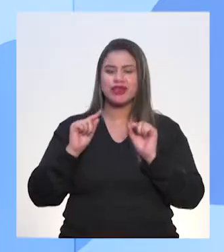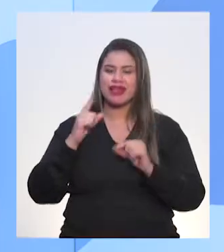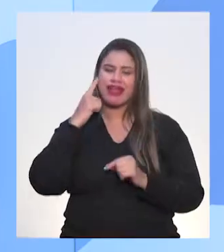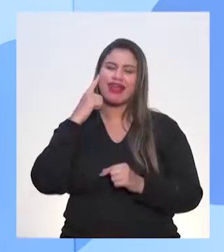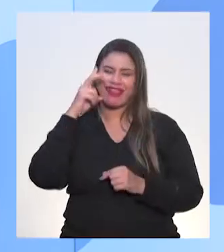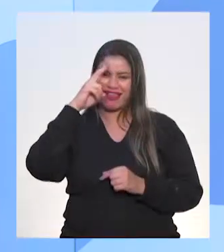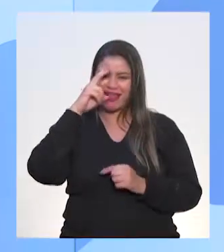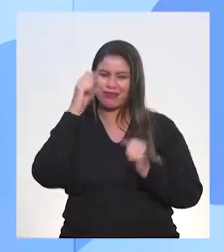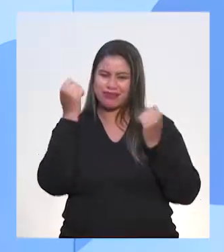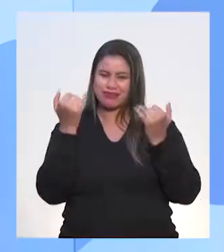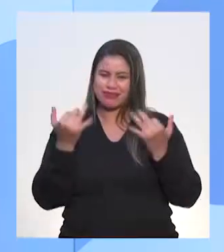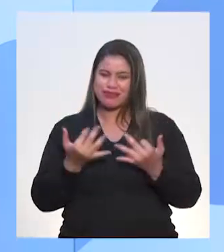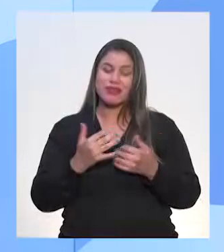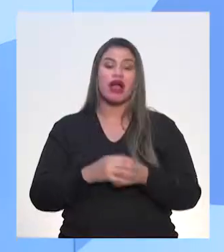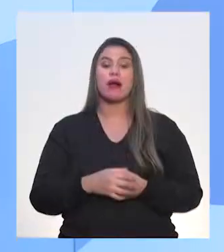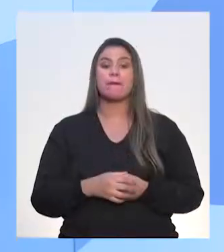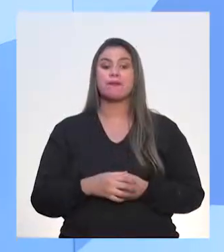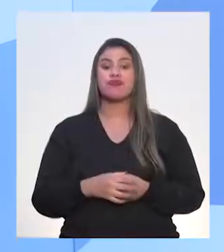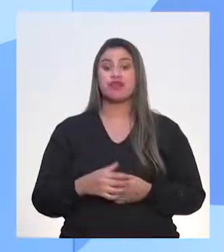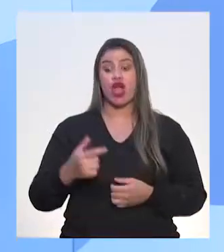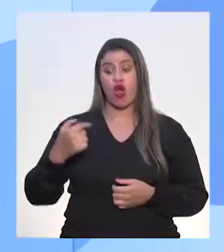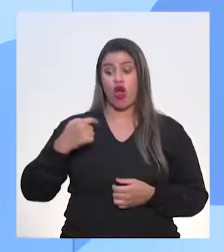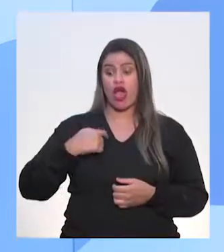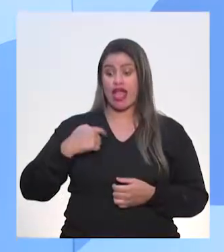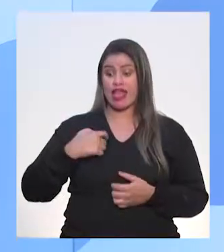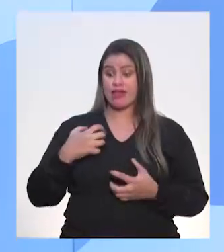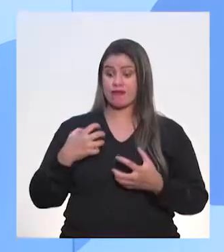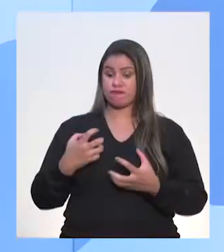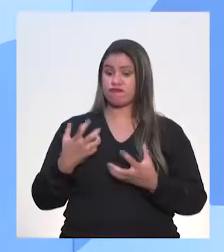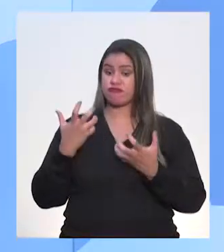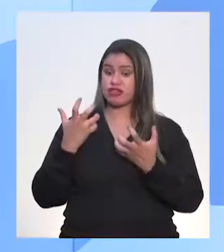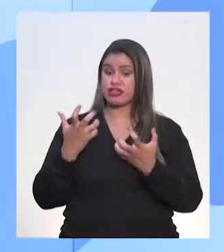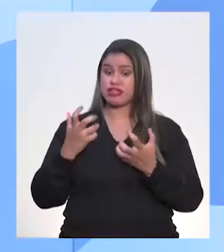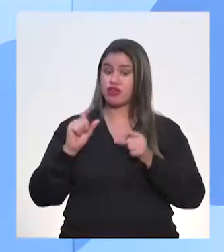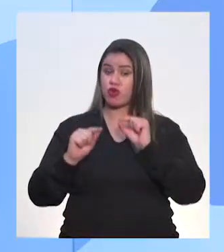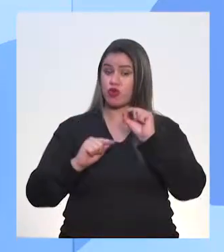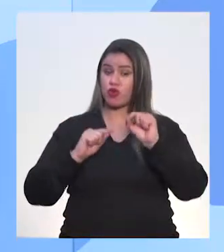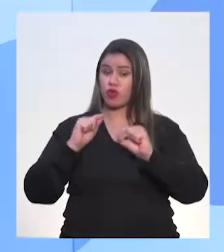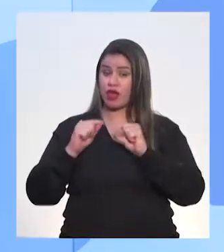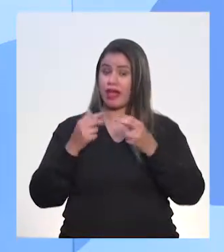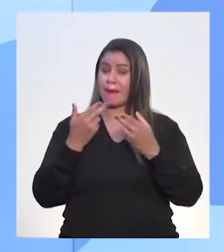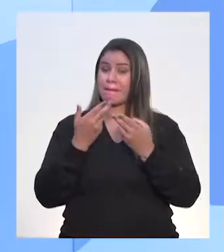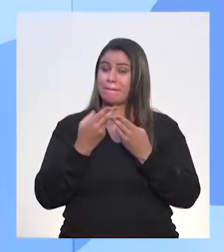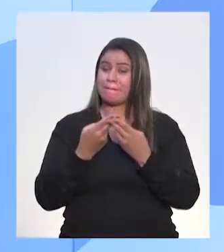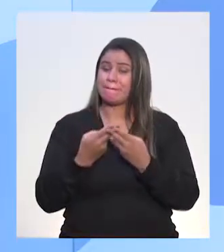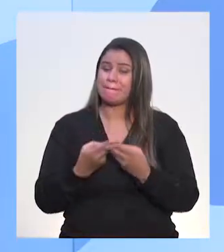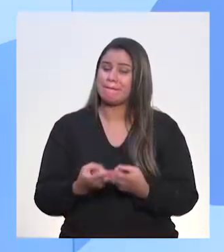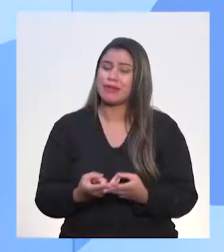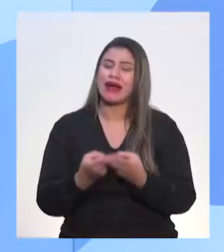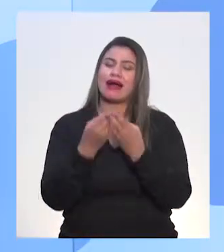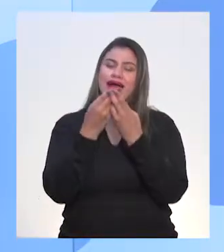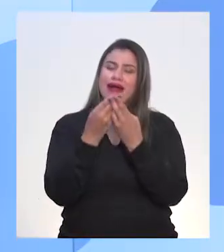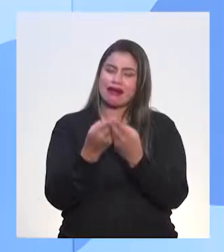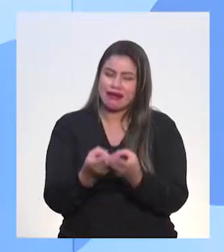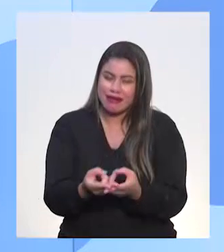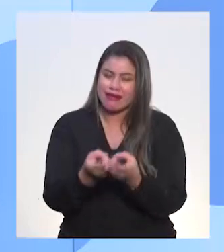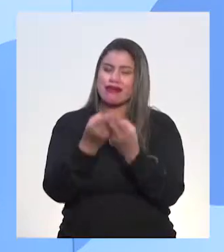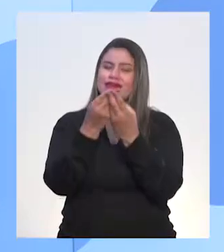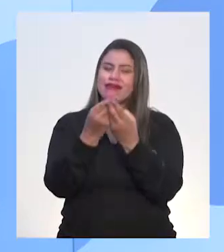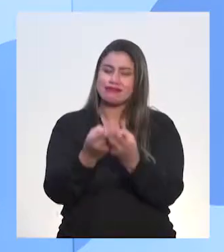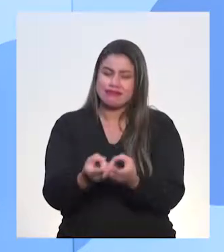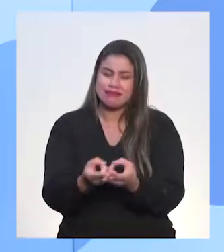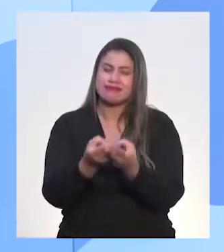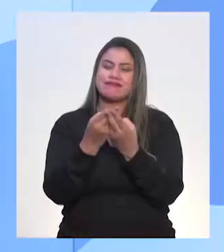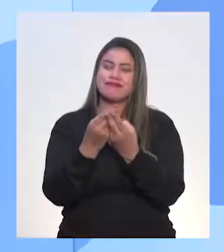Olha o meu é o meu poder que eu gostaria de ter o super poder é o poder da paciência essa frase Inicial me